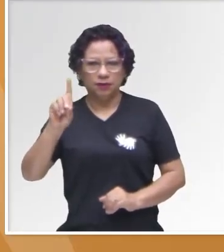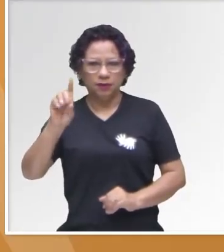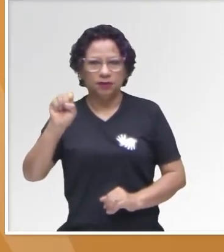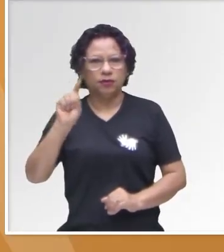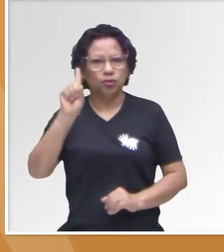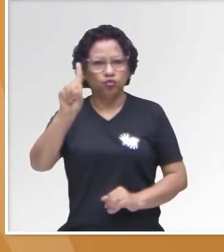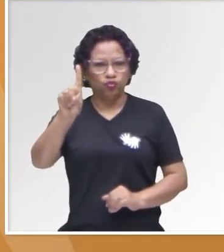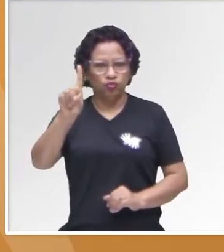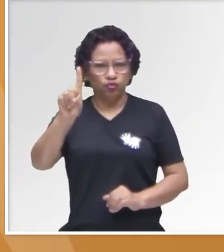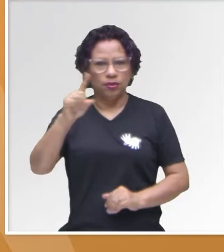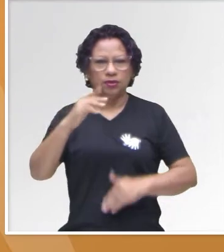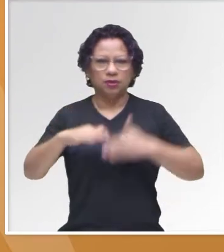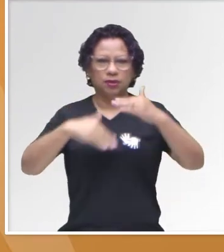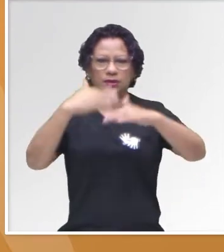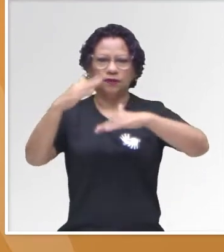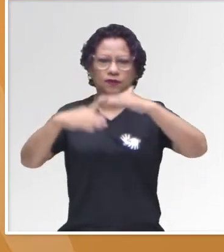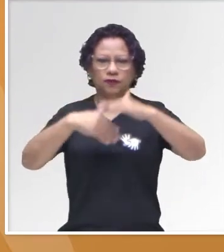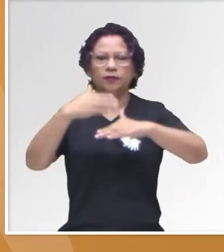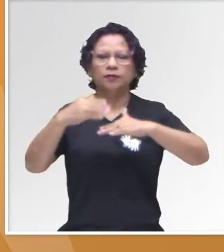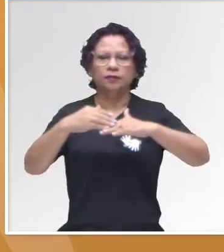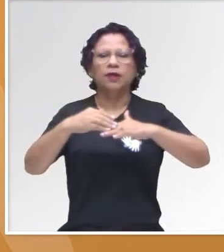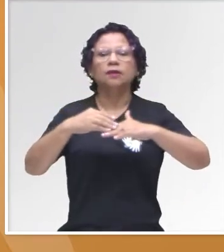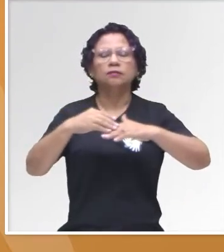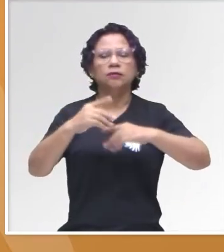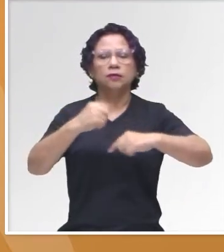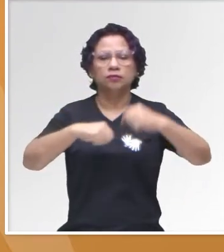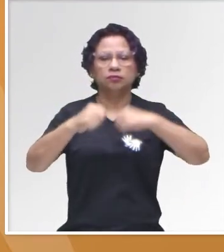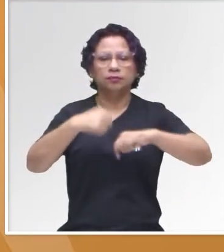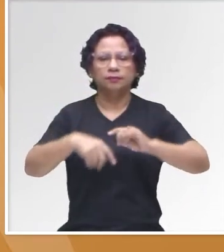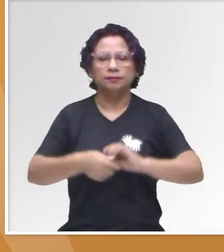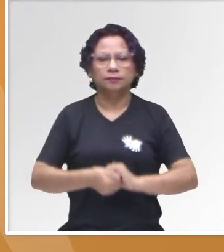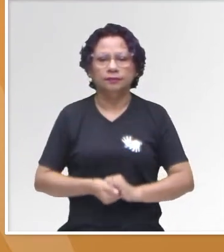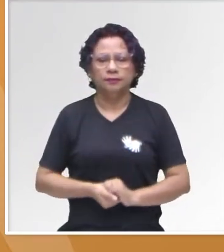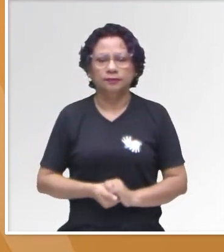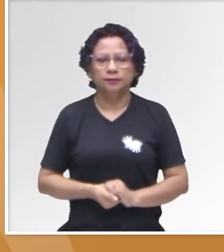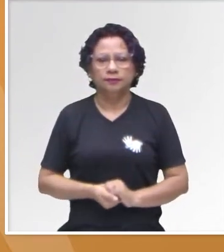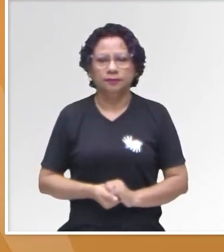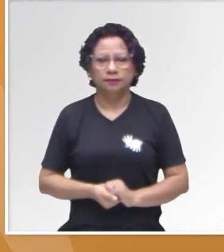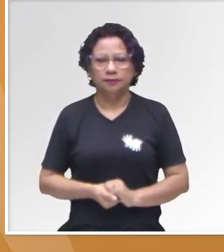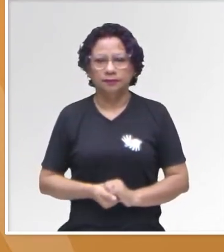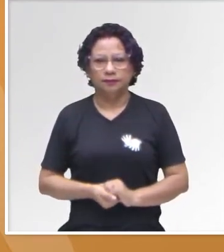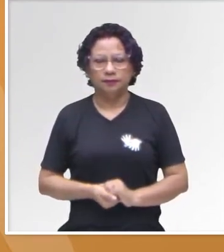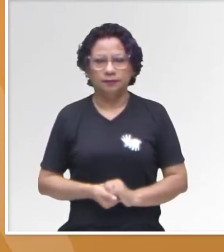Unidade 1. Desenvolvimento das atividades econômicas.